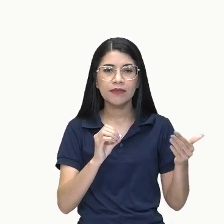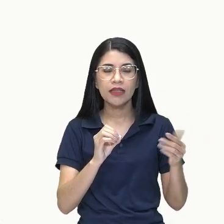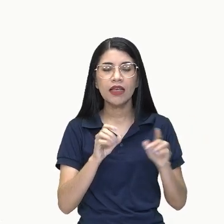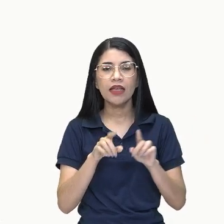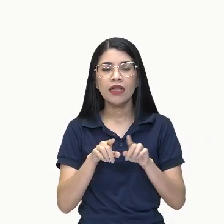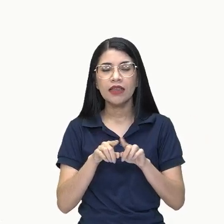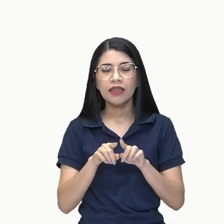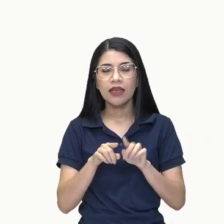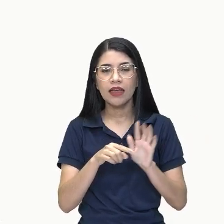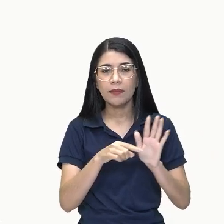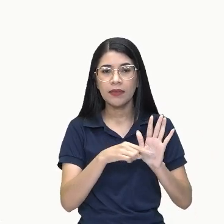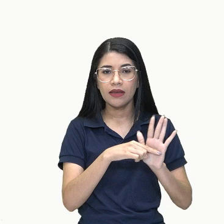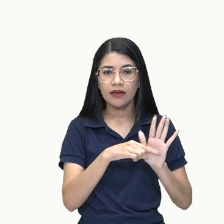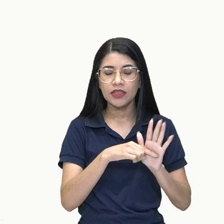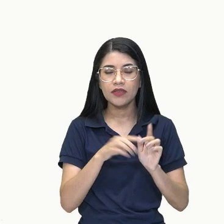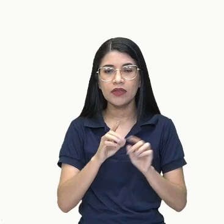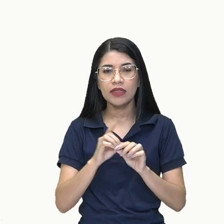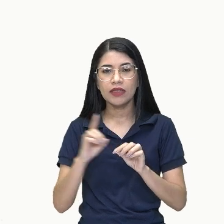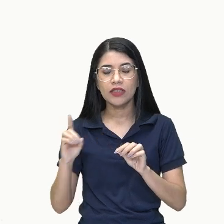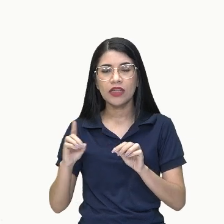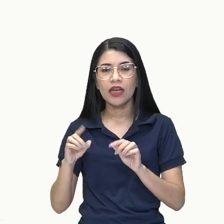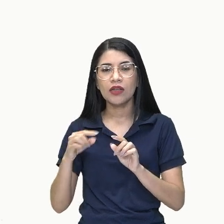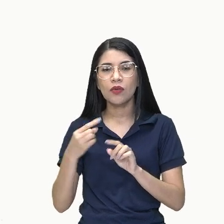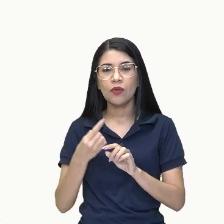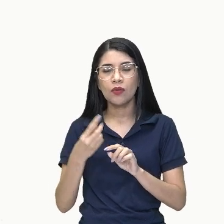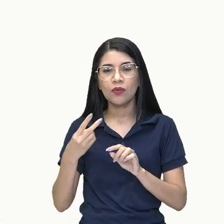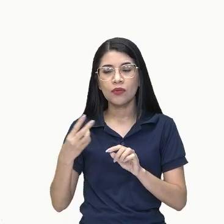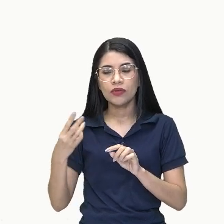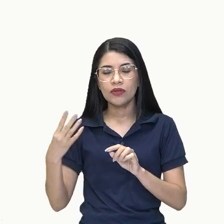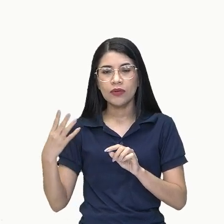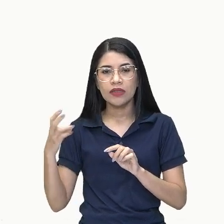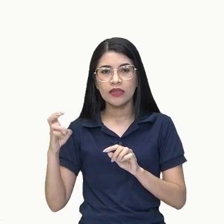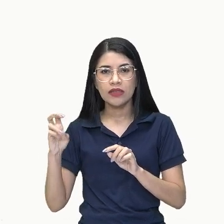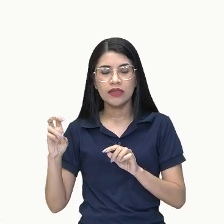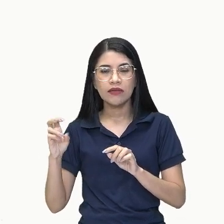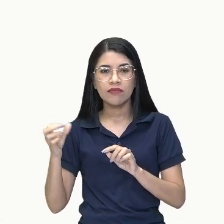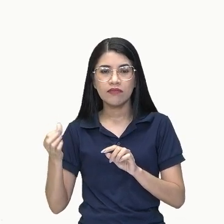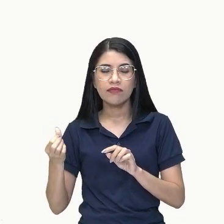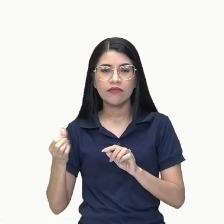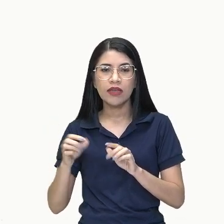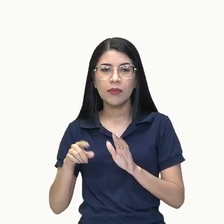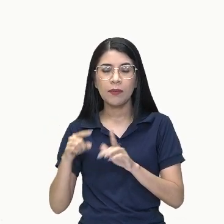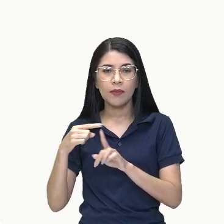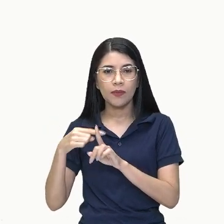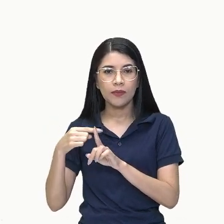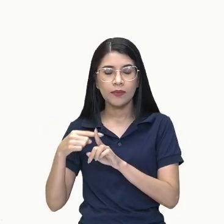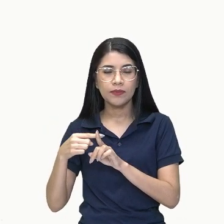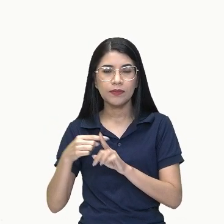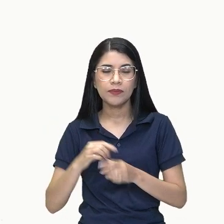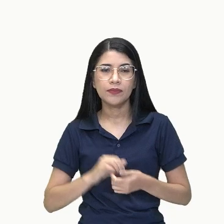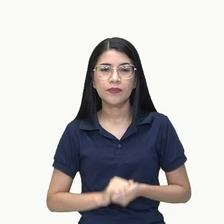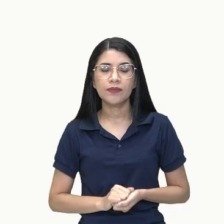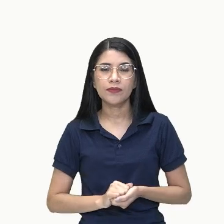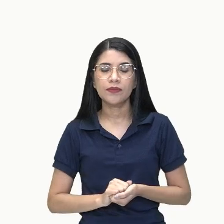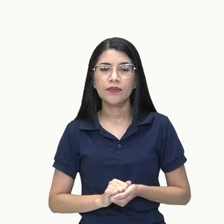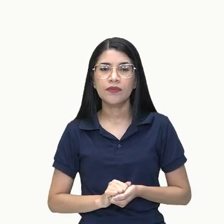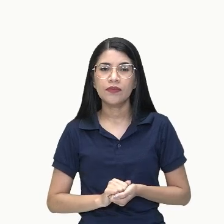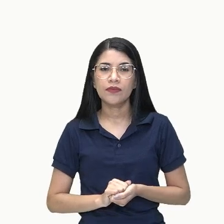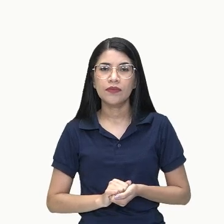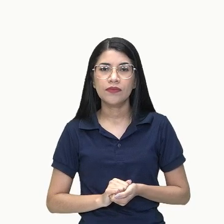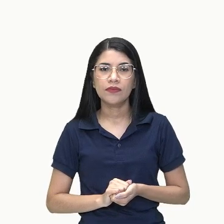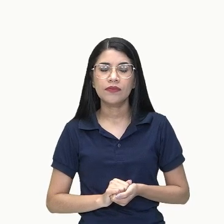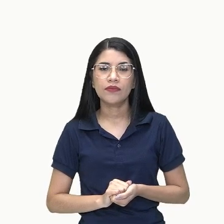número positivo. -1, -2, -3, -4, número negativo à esquerda. Tudo